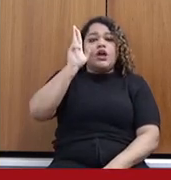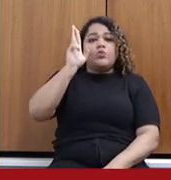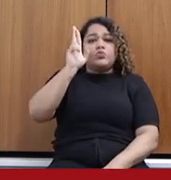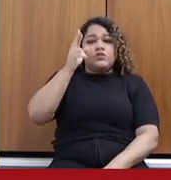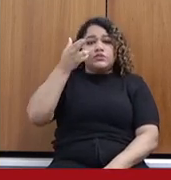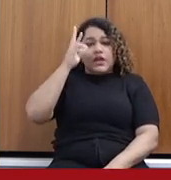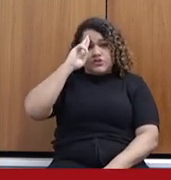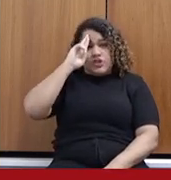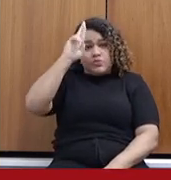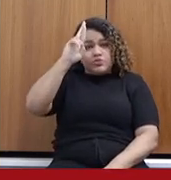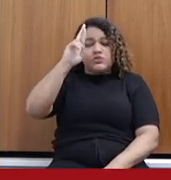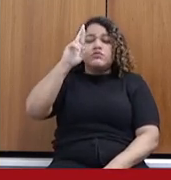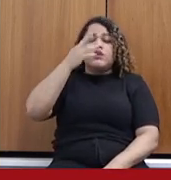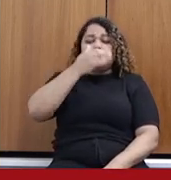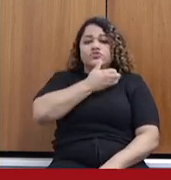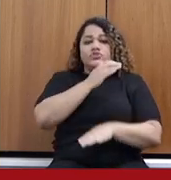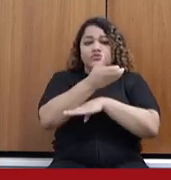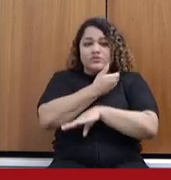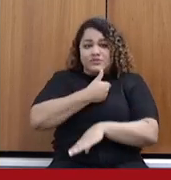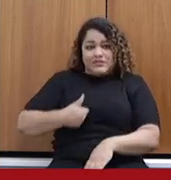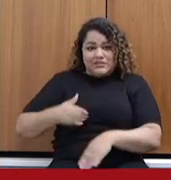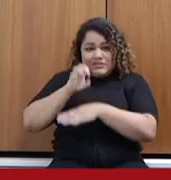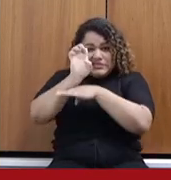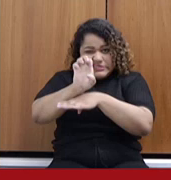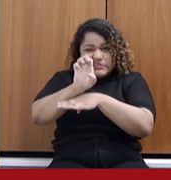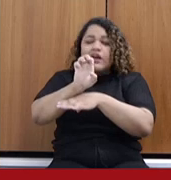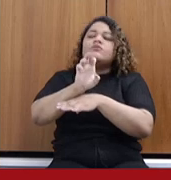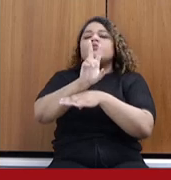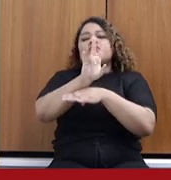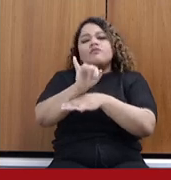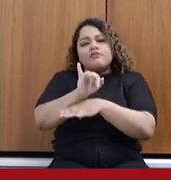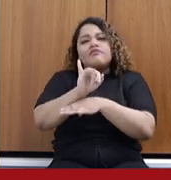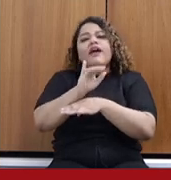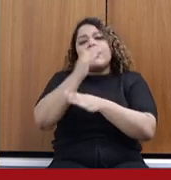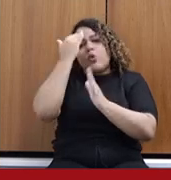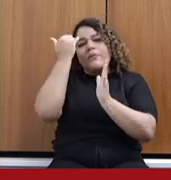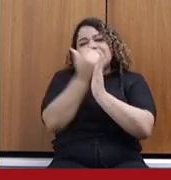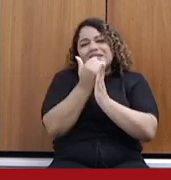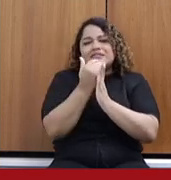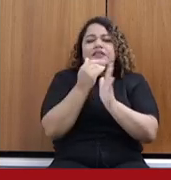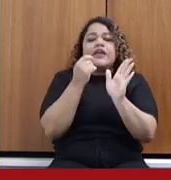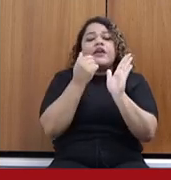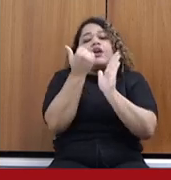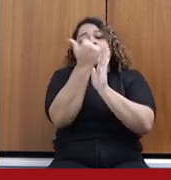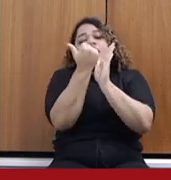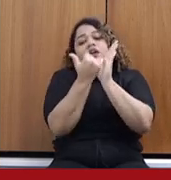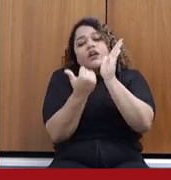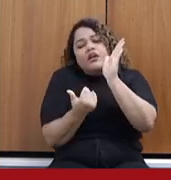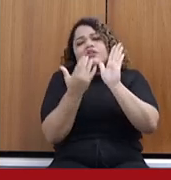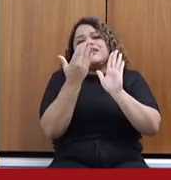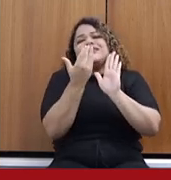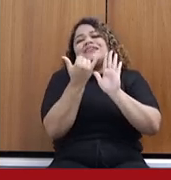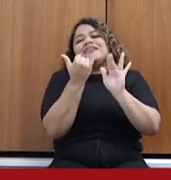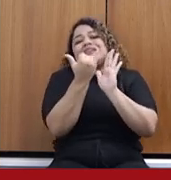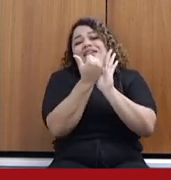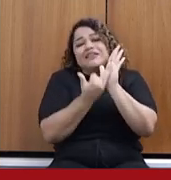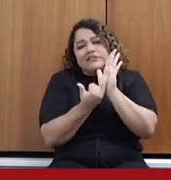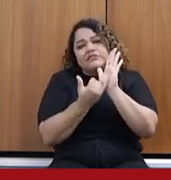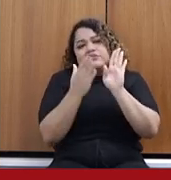de interpelação seguirá a ordem de inscrição. Os parlamentares que desejarem fazer uso